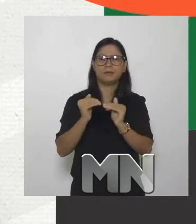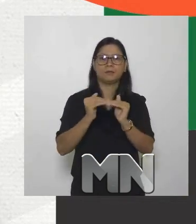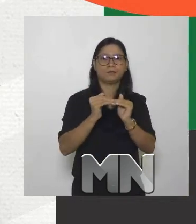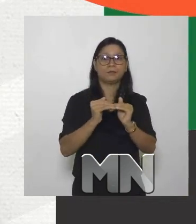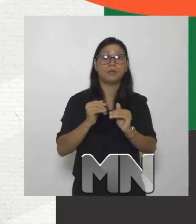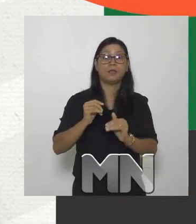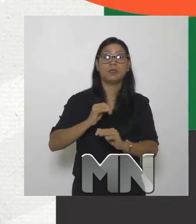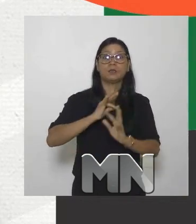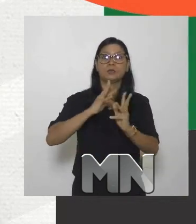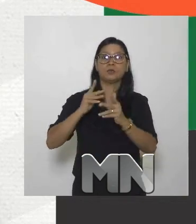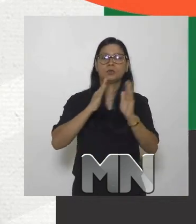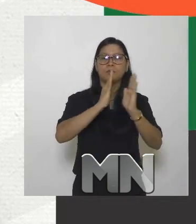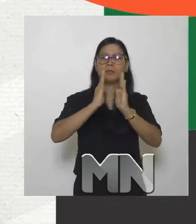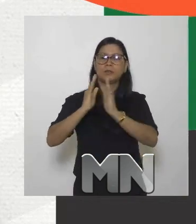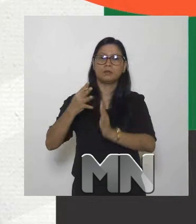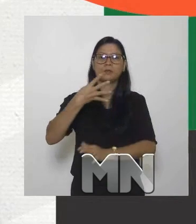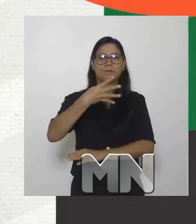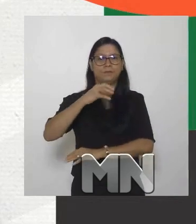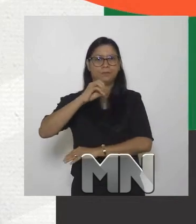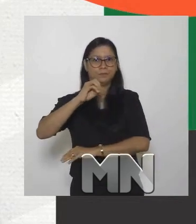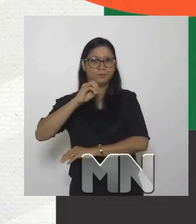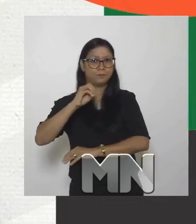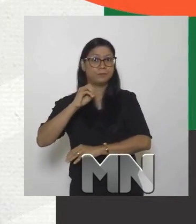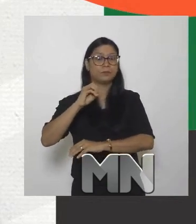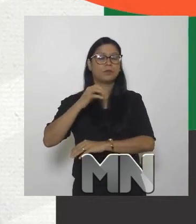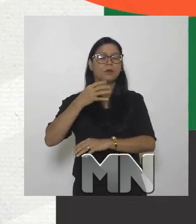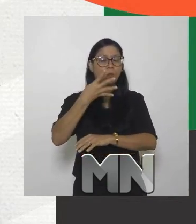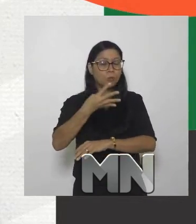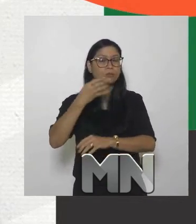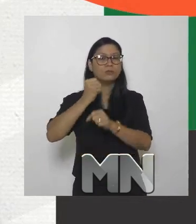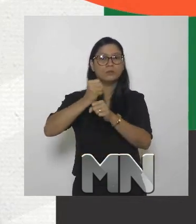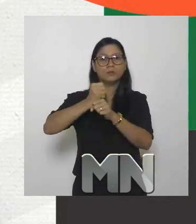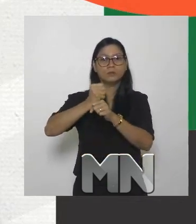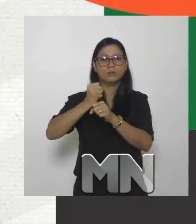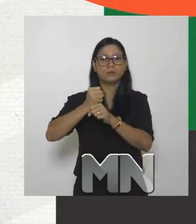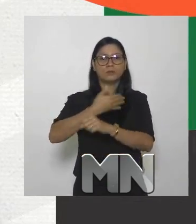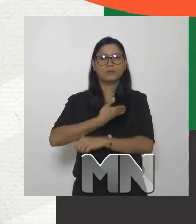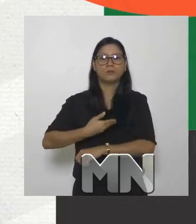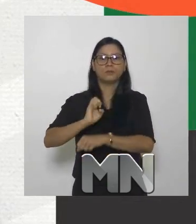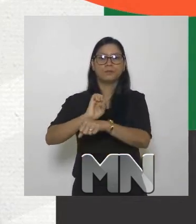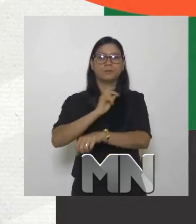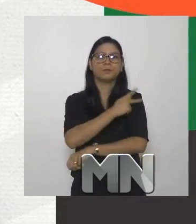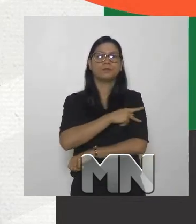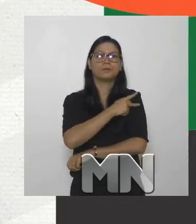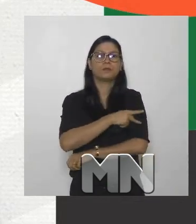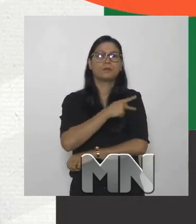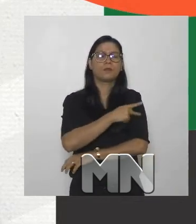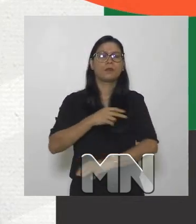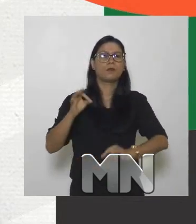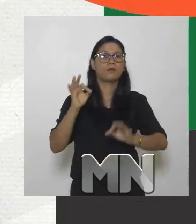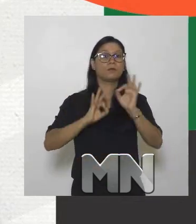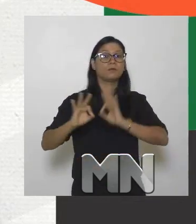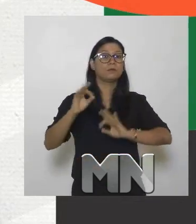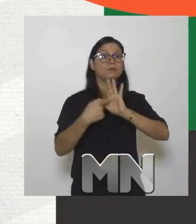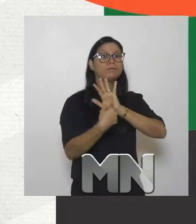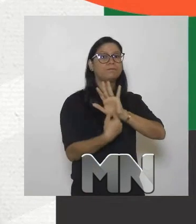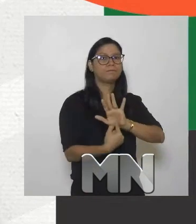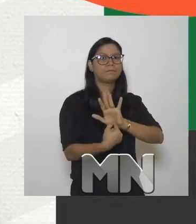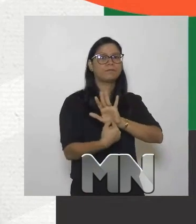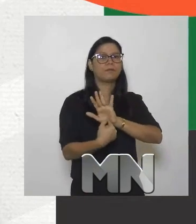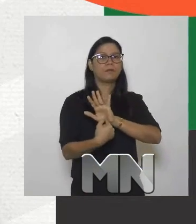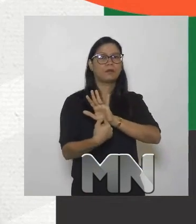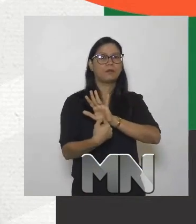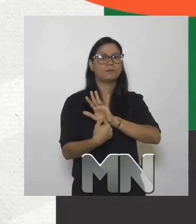hoje, o que é que nós vimos no Piauí? As estradas eram construídas, as PIs, e aí quando aparecia buraco, ia lá uma